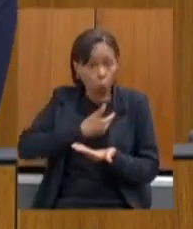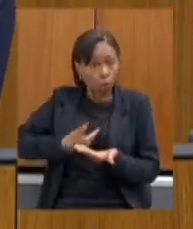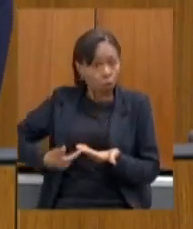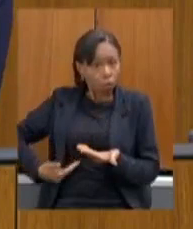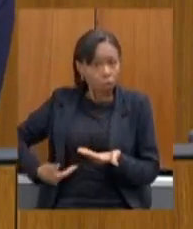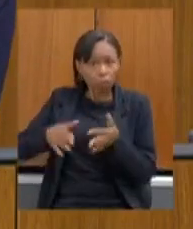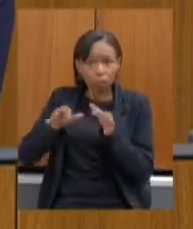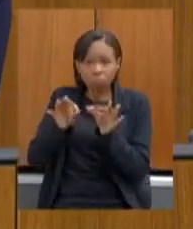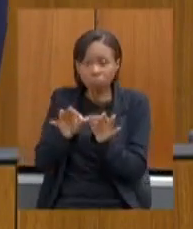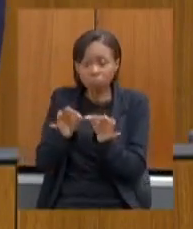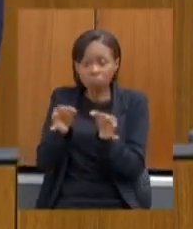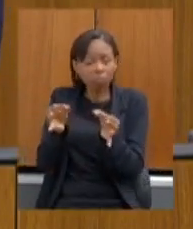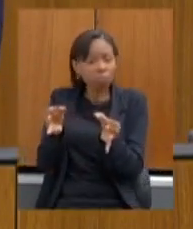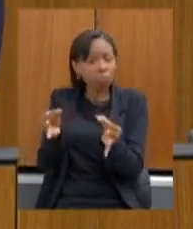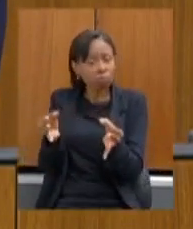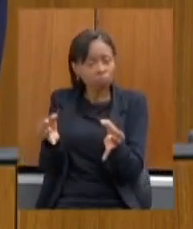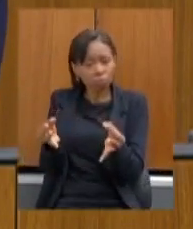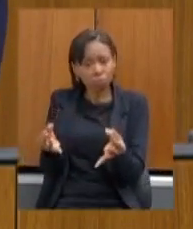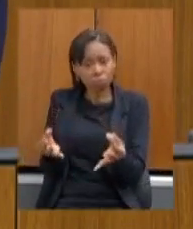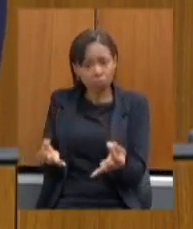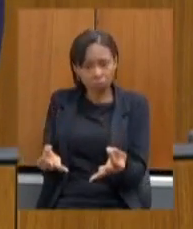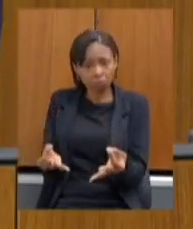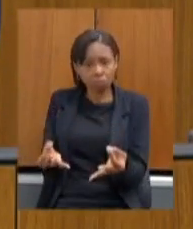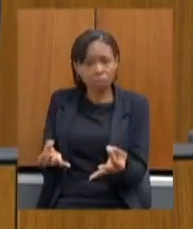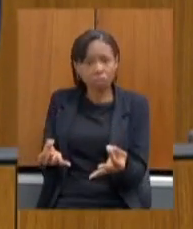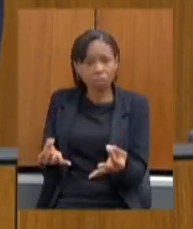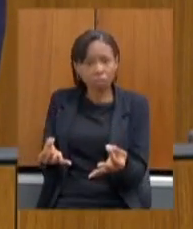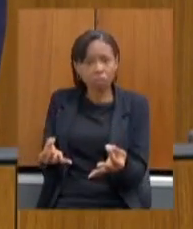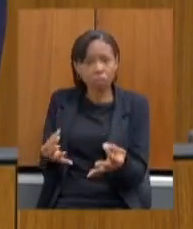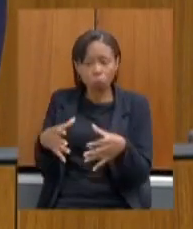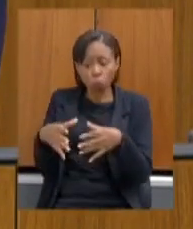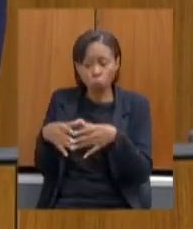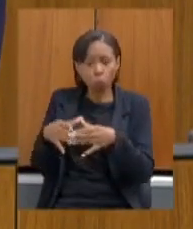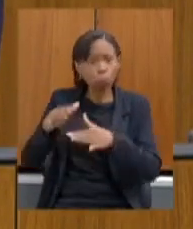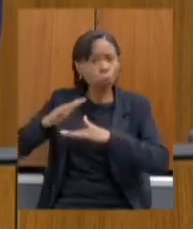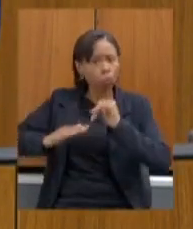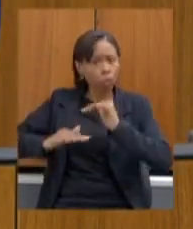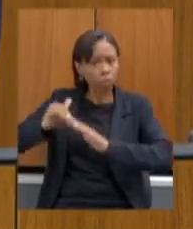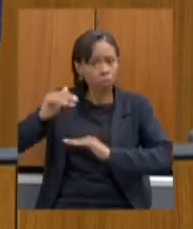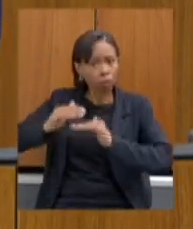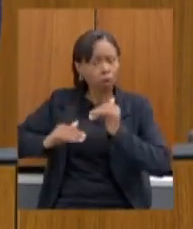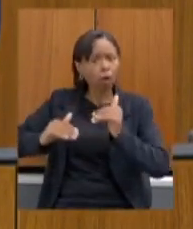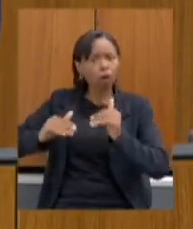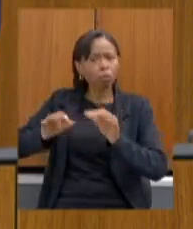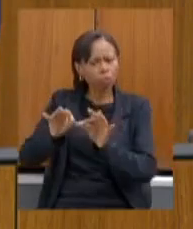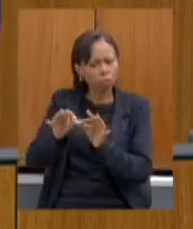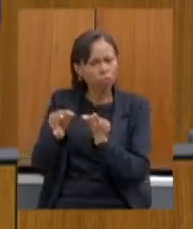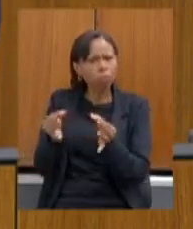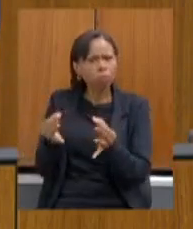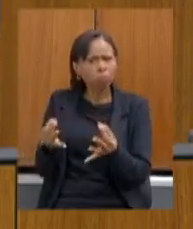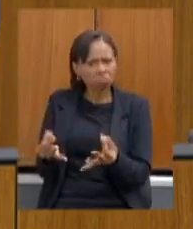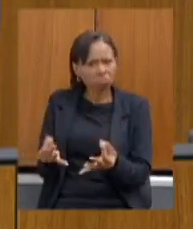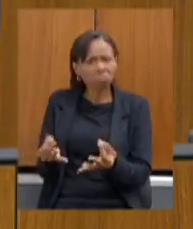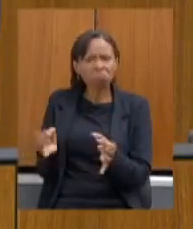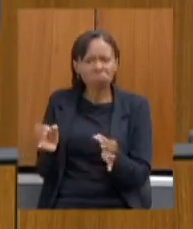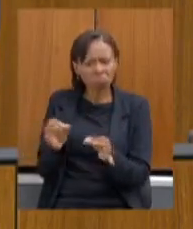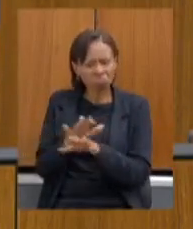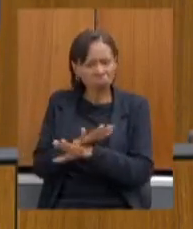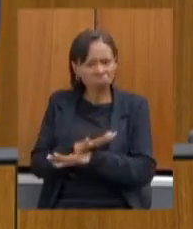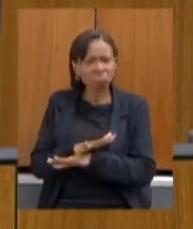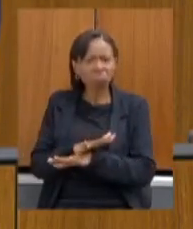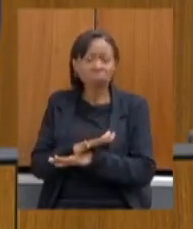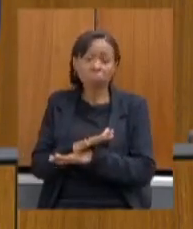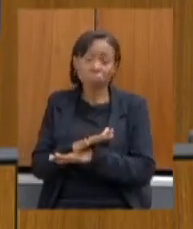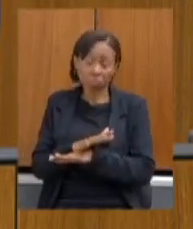todos, pessoal sem arrogância, pessoal compreensivo, preparado, e realmente as coisas têm